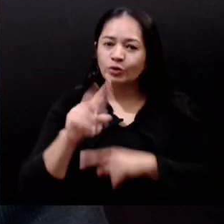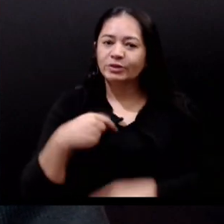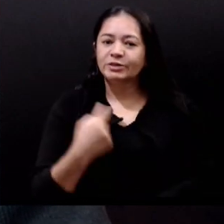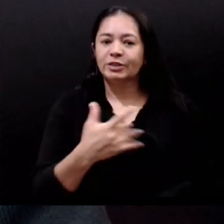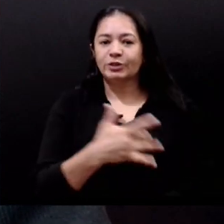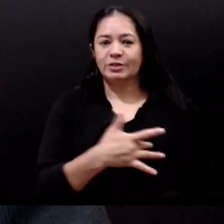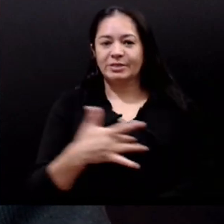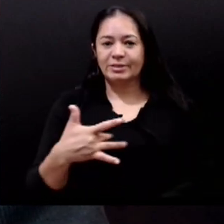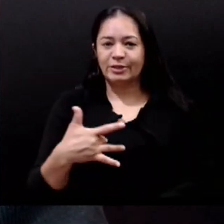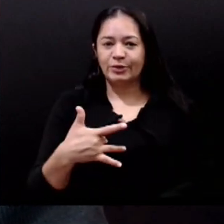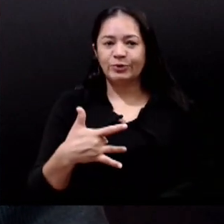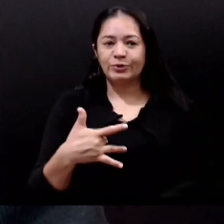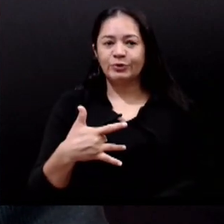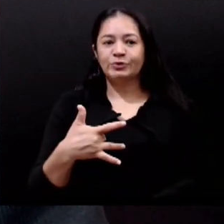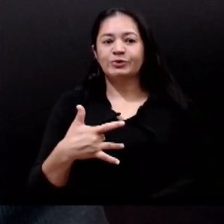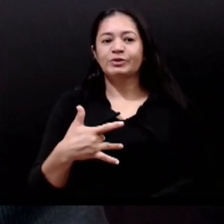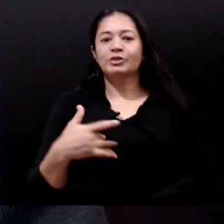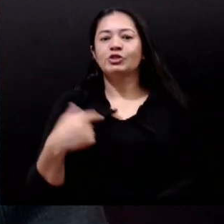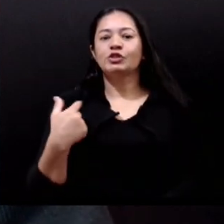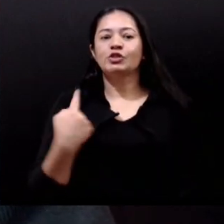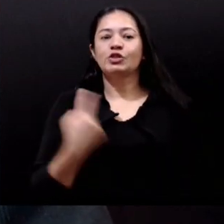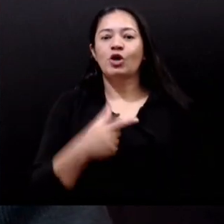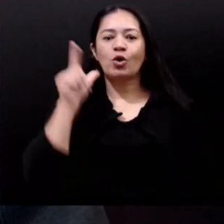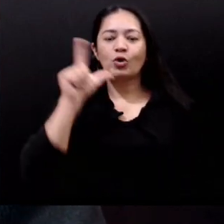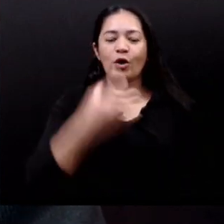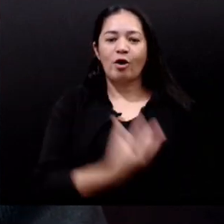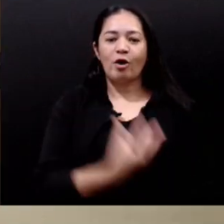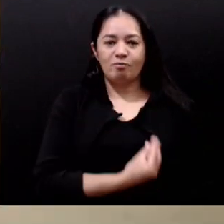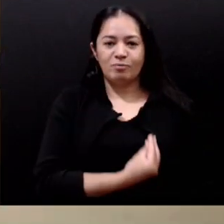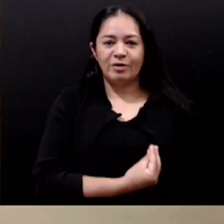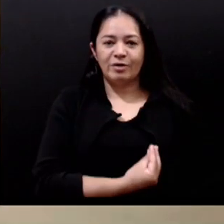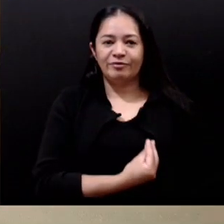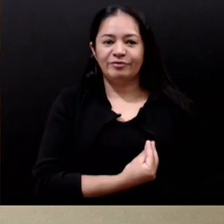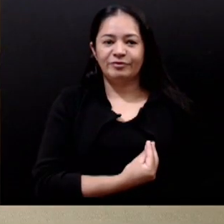que nós possamos ter uma vida mais saudável.